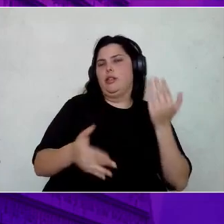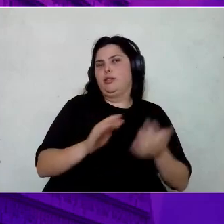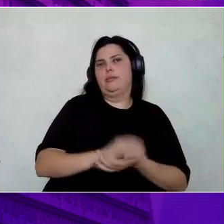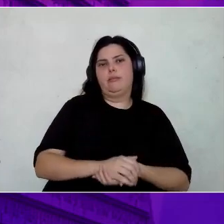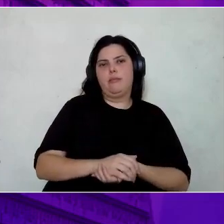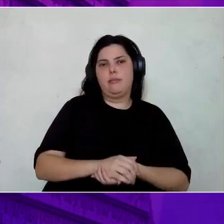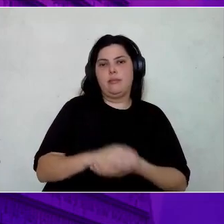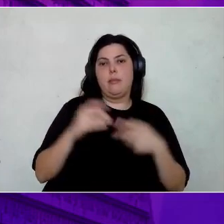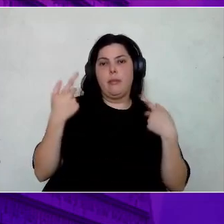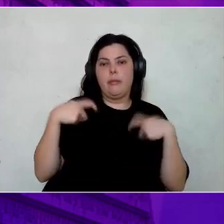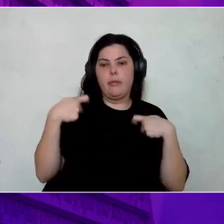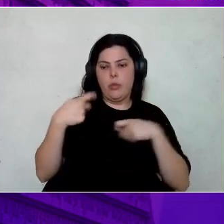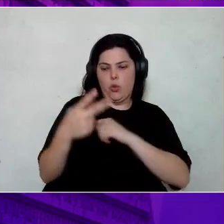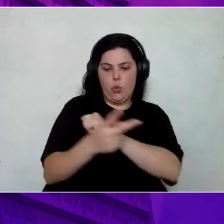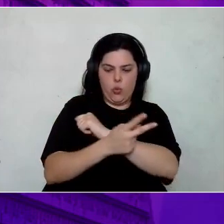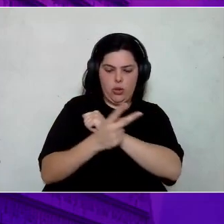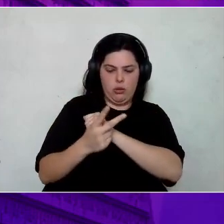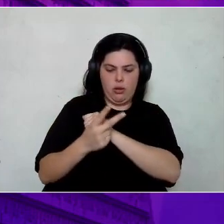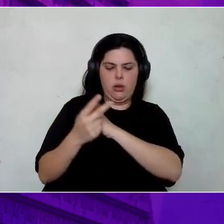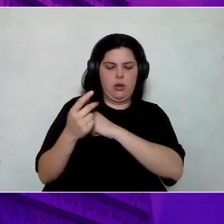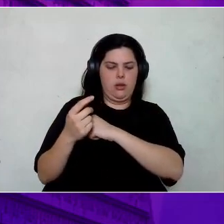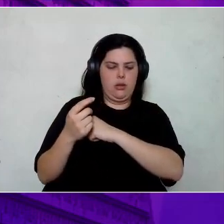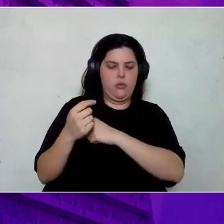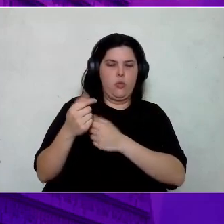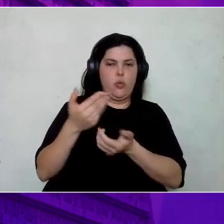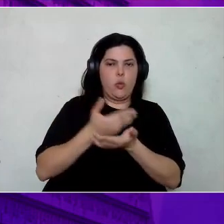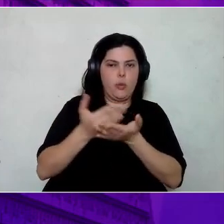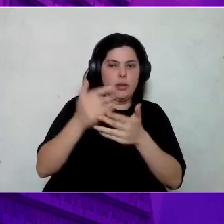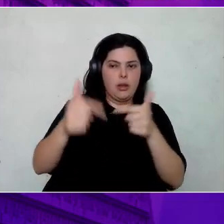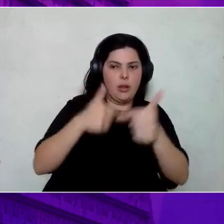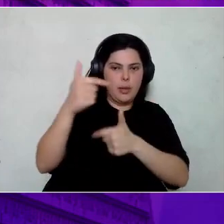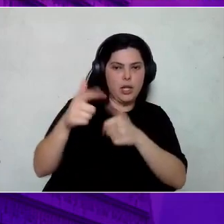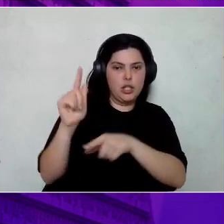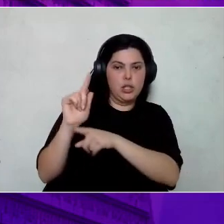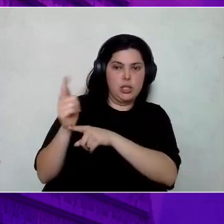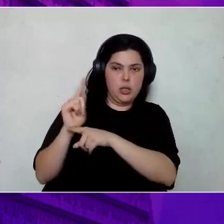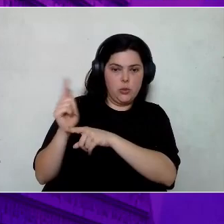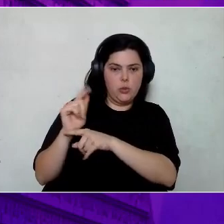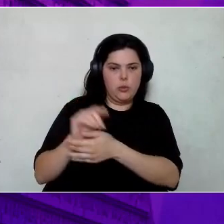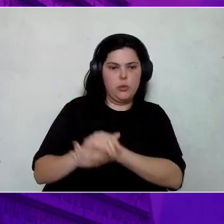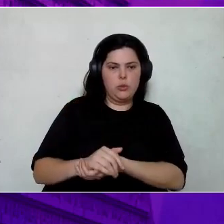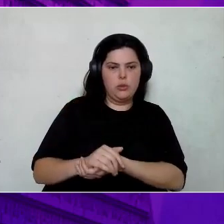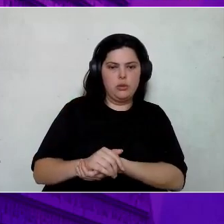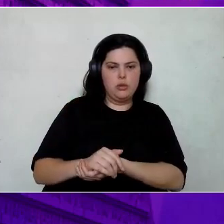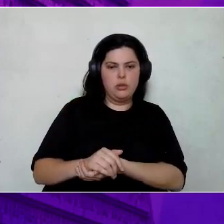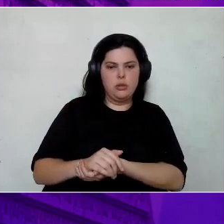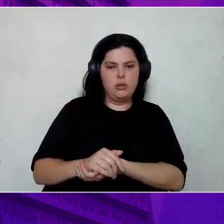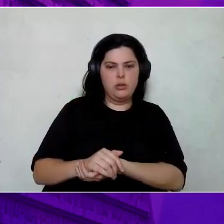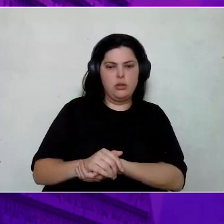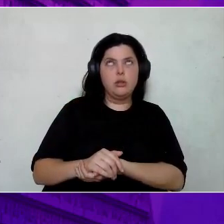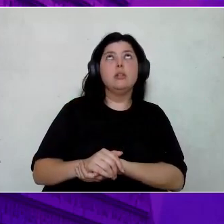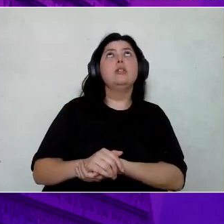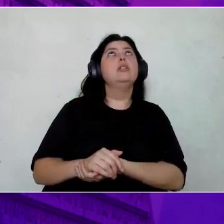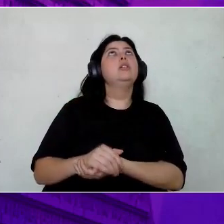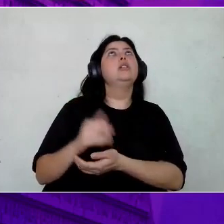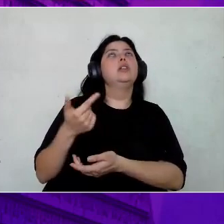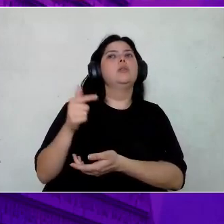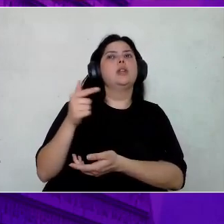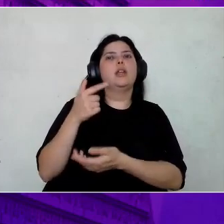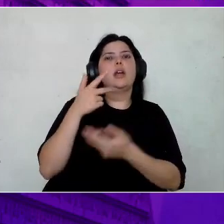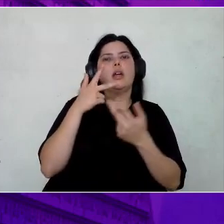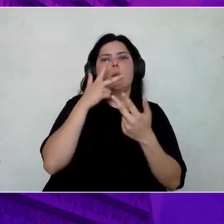cuidado para que quando eu assumir essa posição de gestão, eu não faça e nem cometa os mesmos erros,